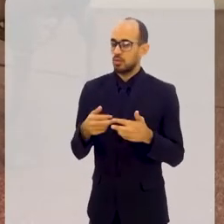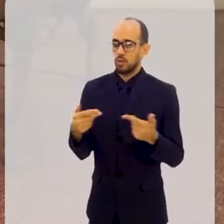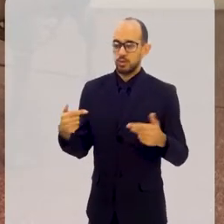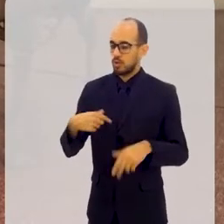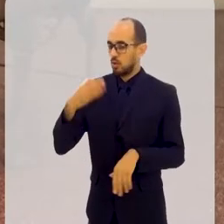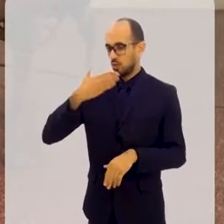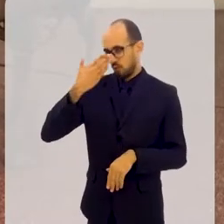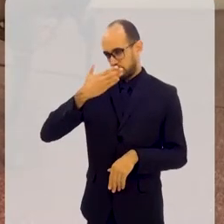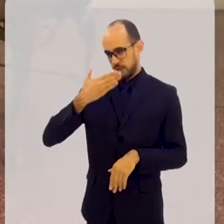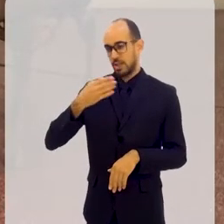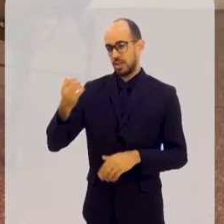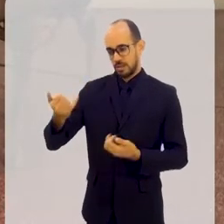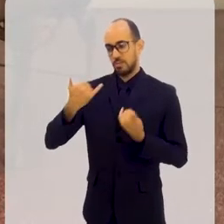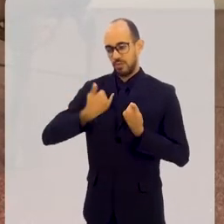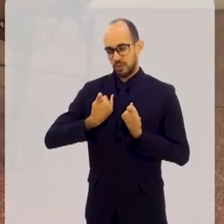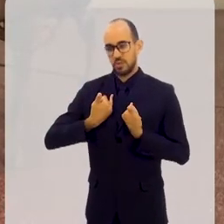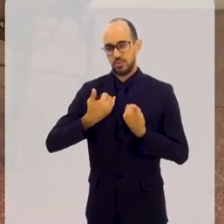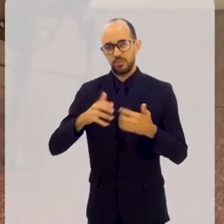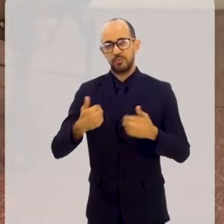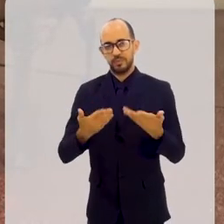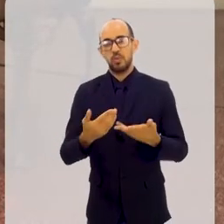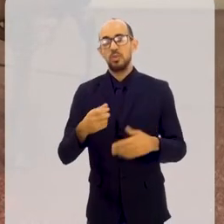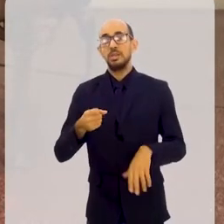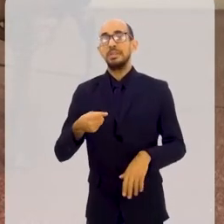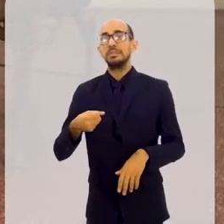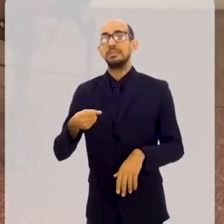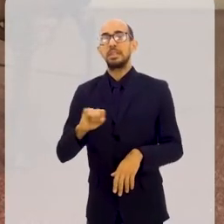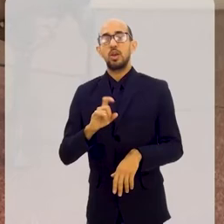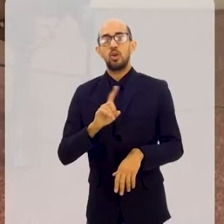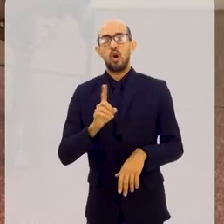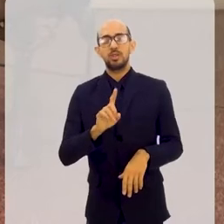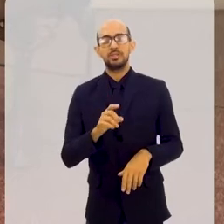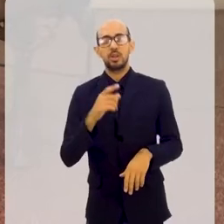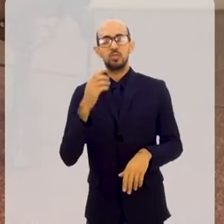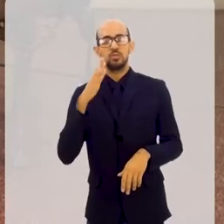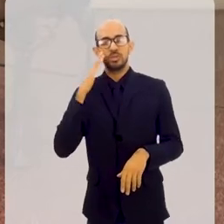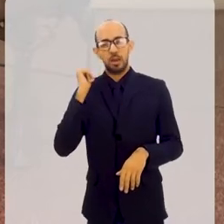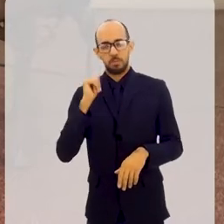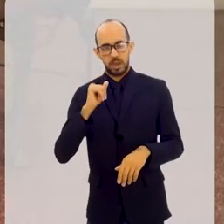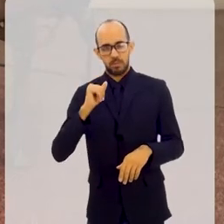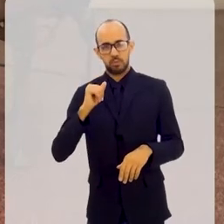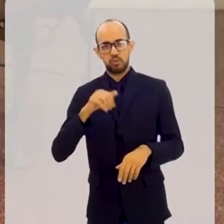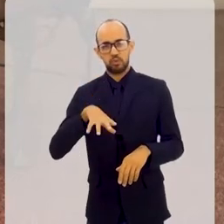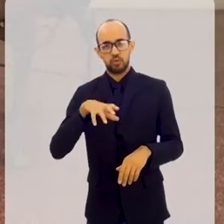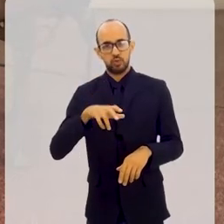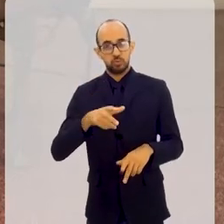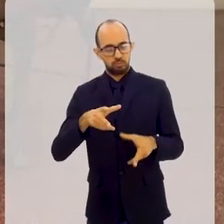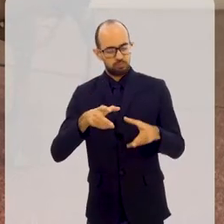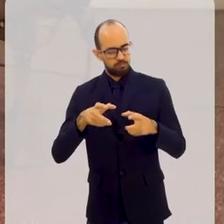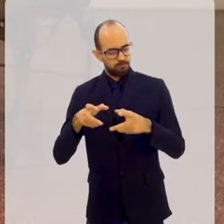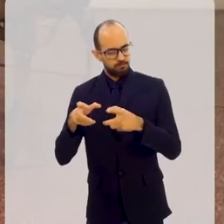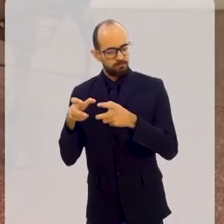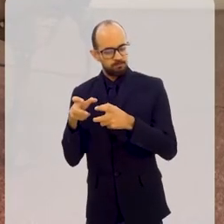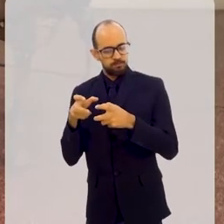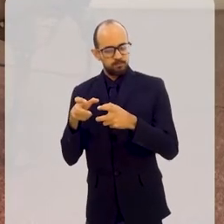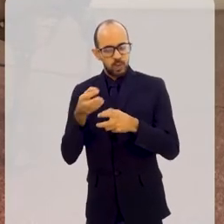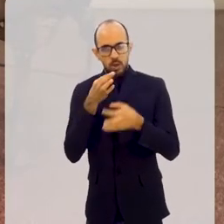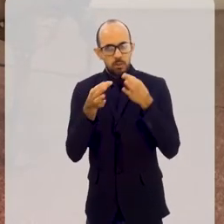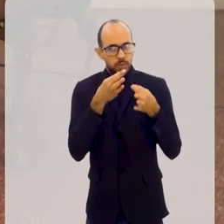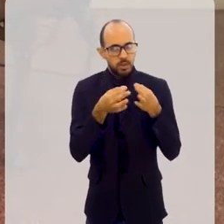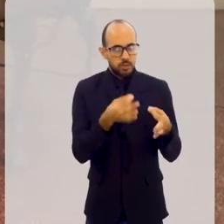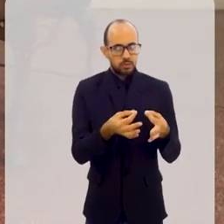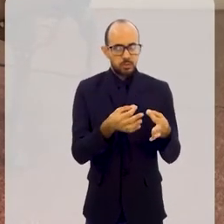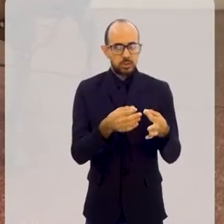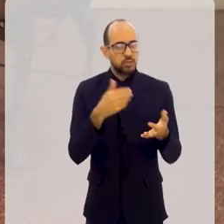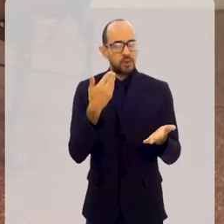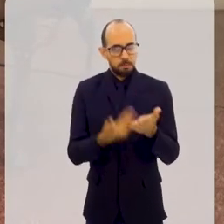que eu ainda não vi e eles me trazem então se nós não saber acomodá-los ouvi-los envolveres